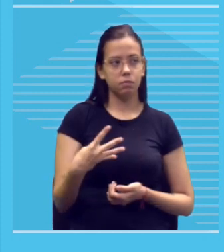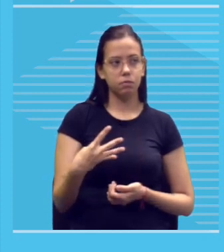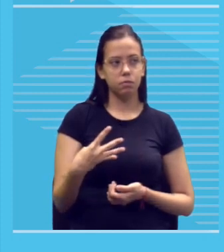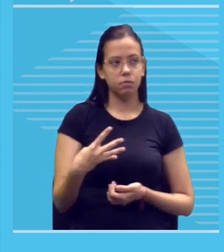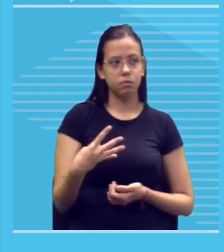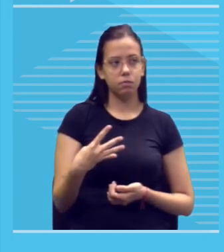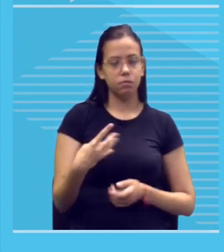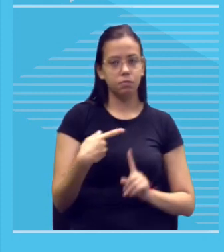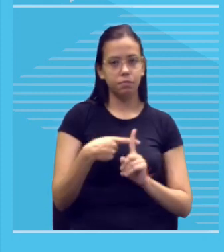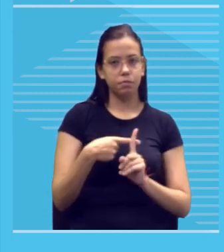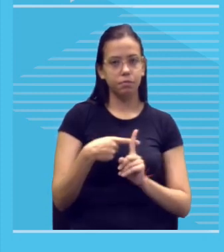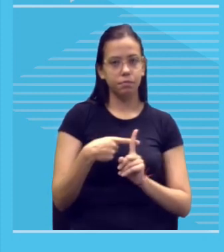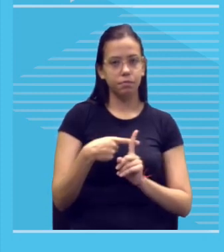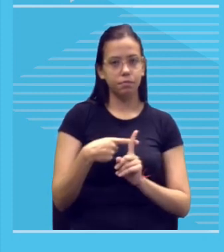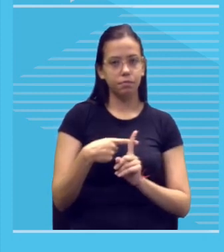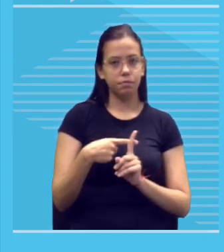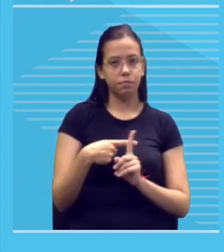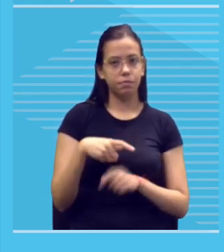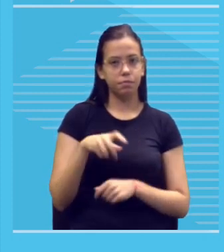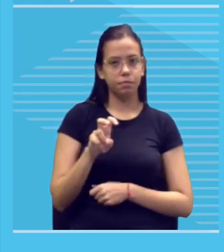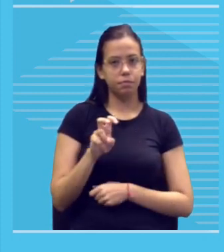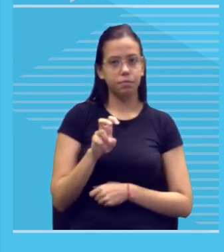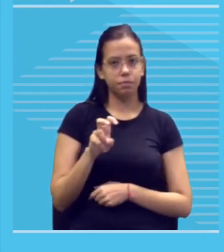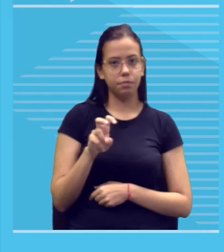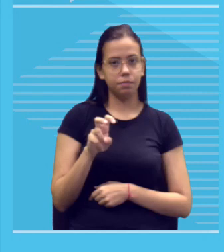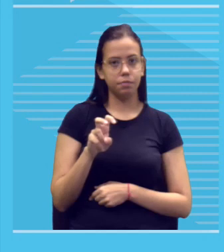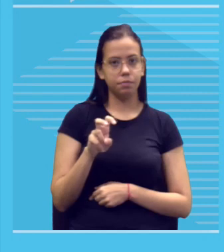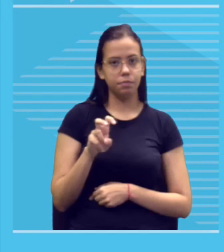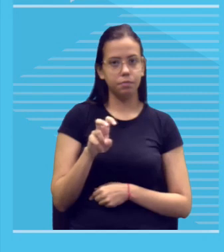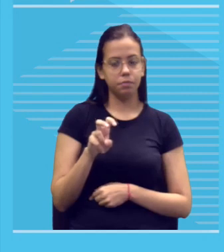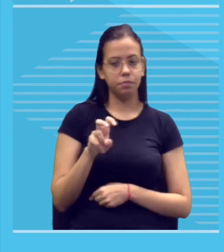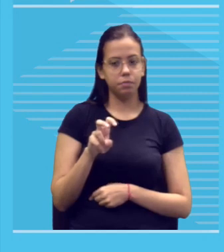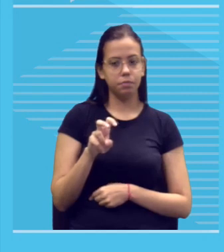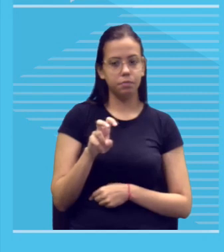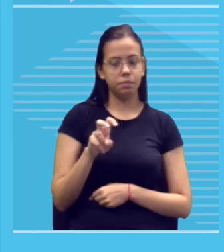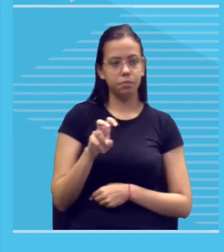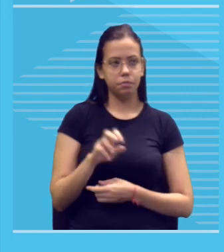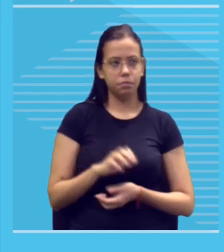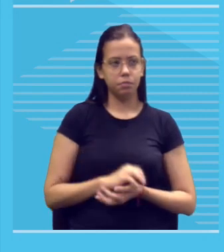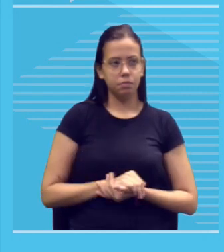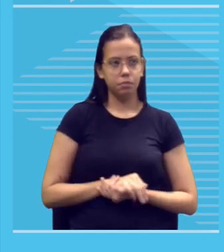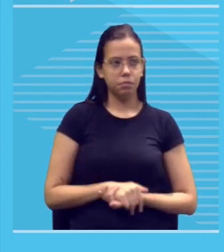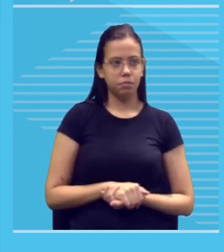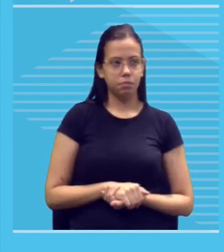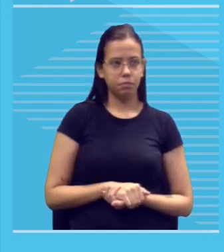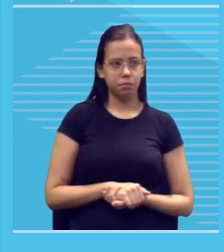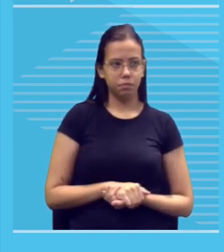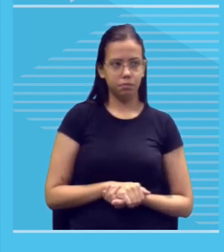Tá mas cinco Só para confirmar